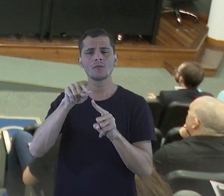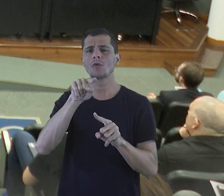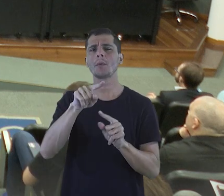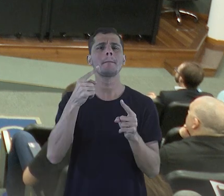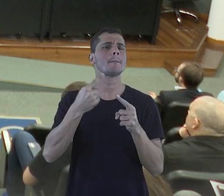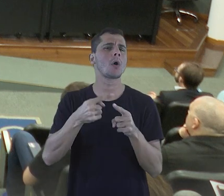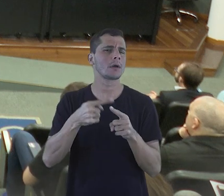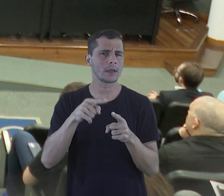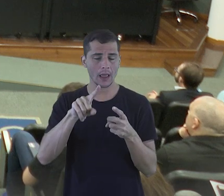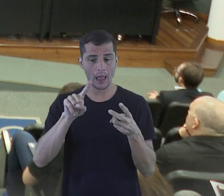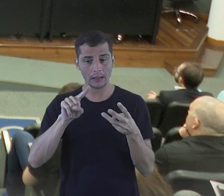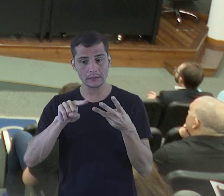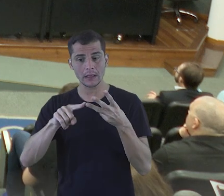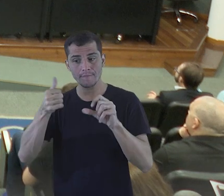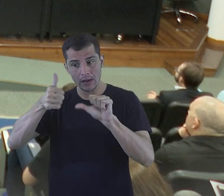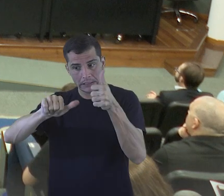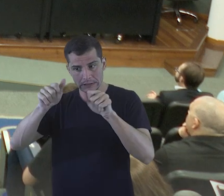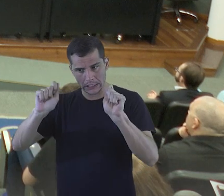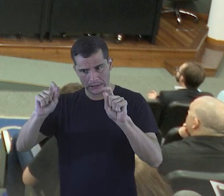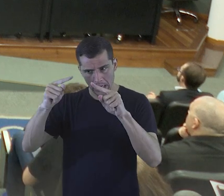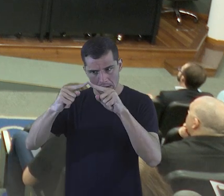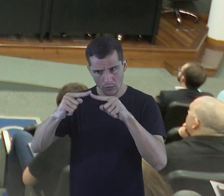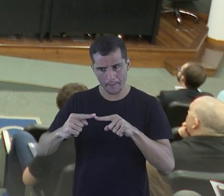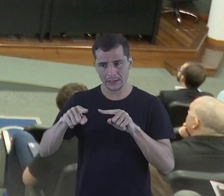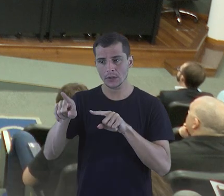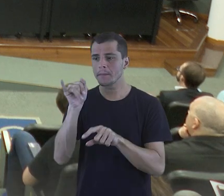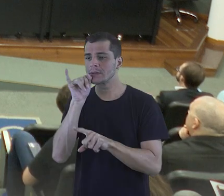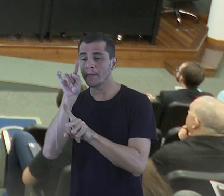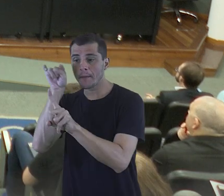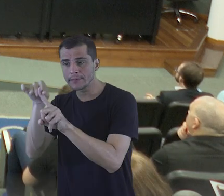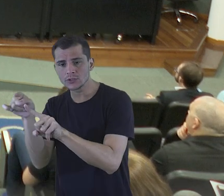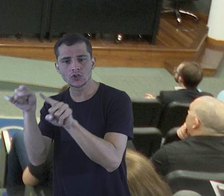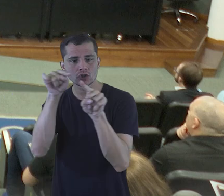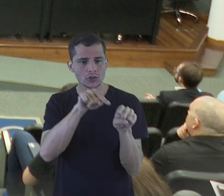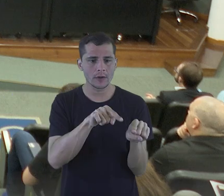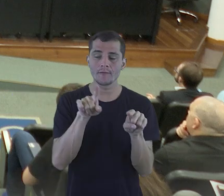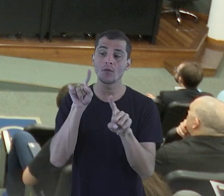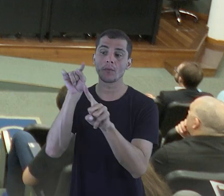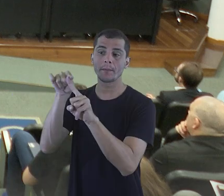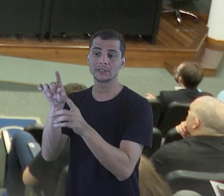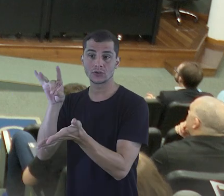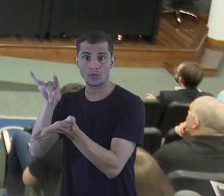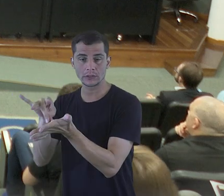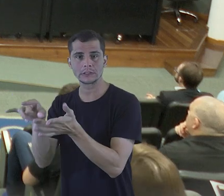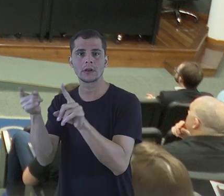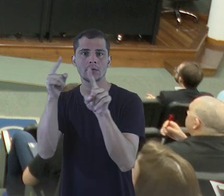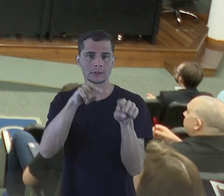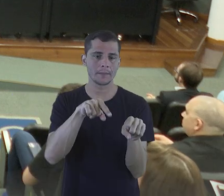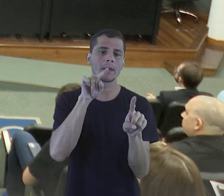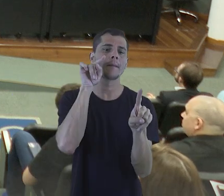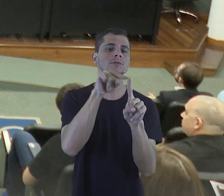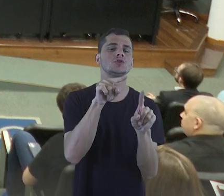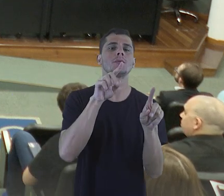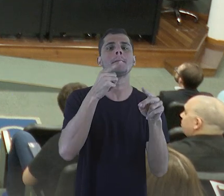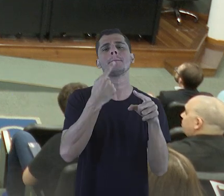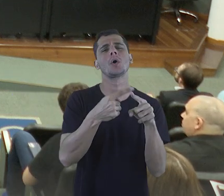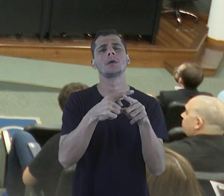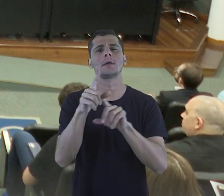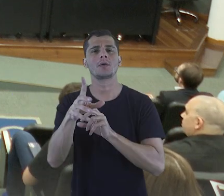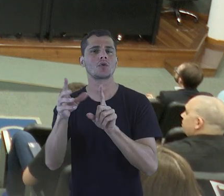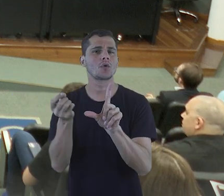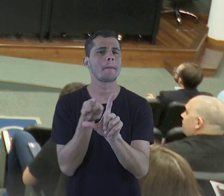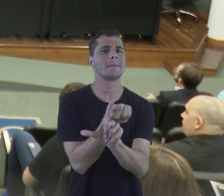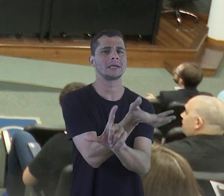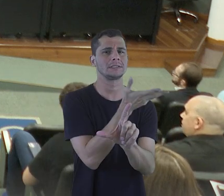específica avaliação da compatibilidade entre a finalidade original e a finalidade do compartilhamento então, o que